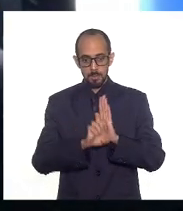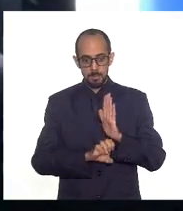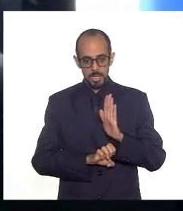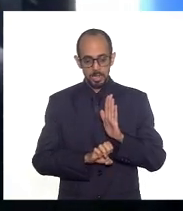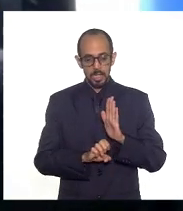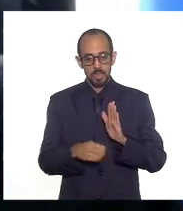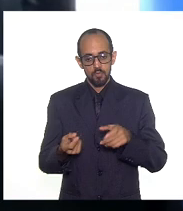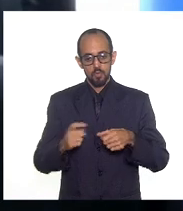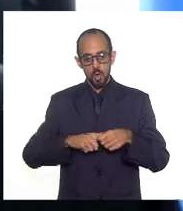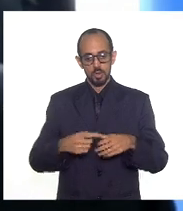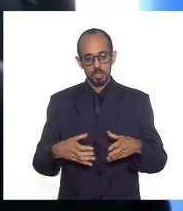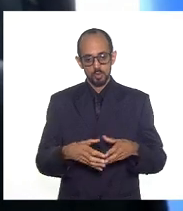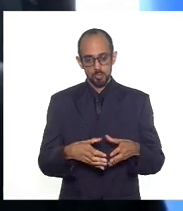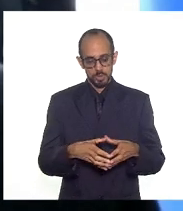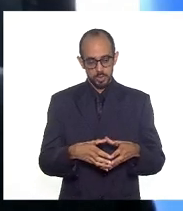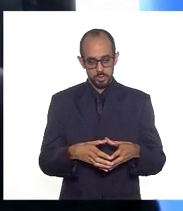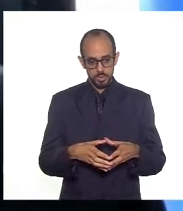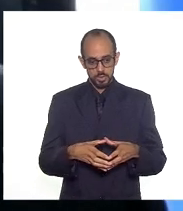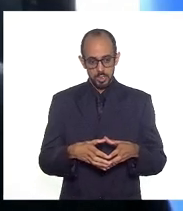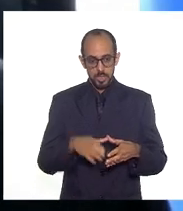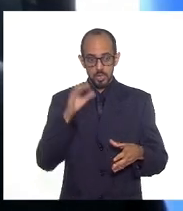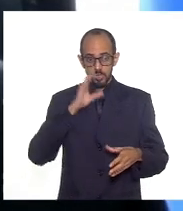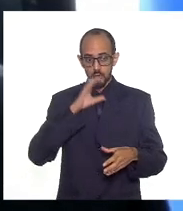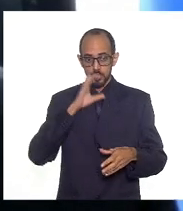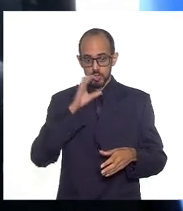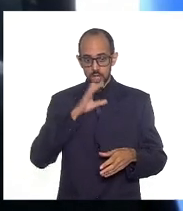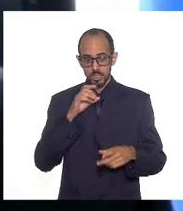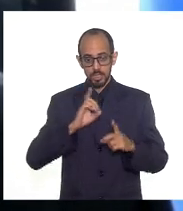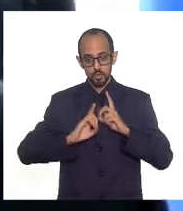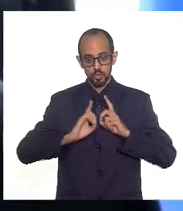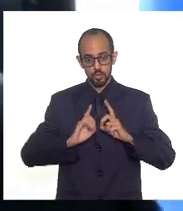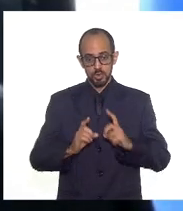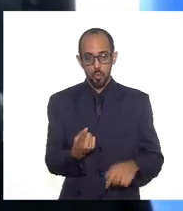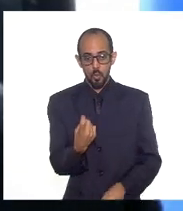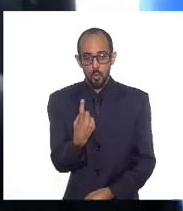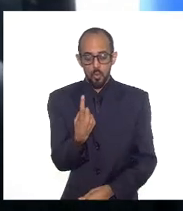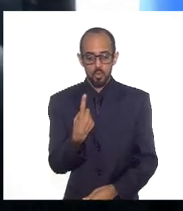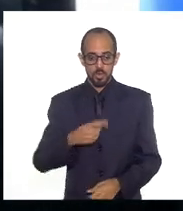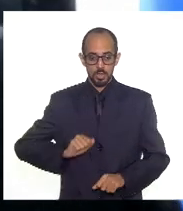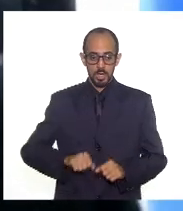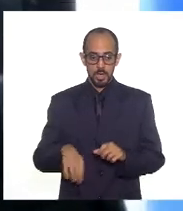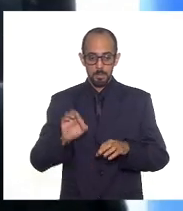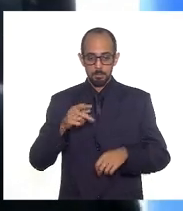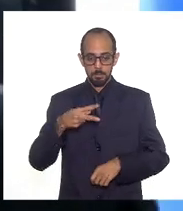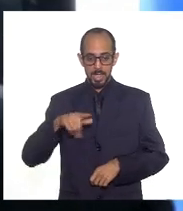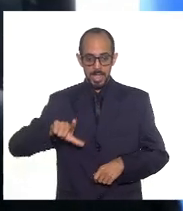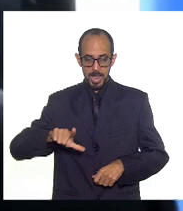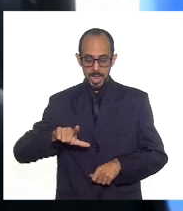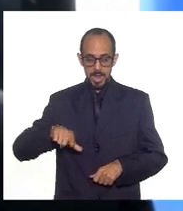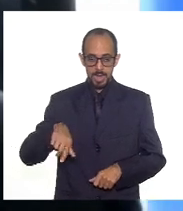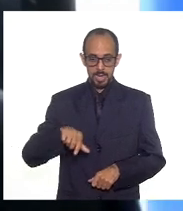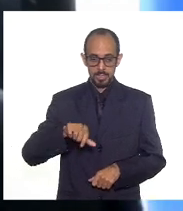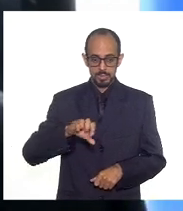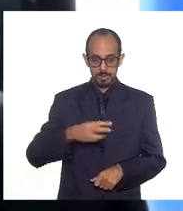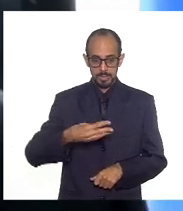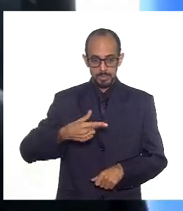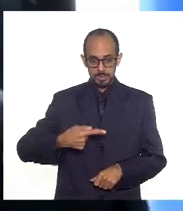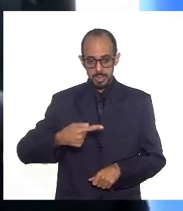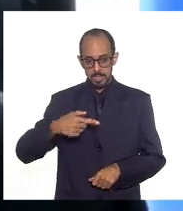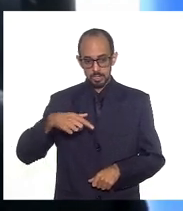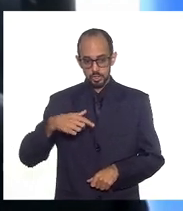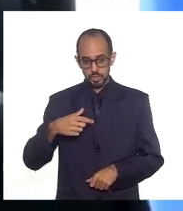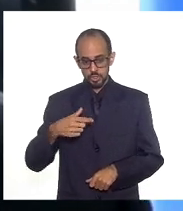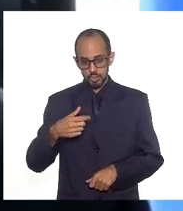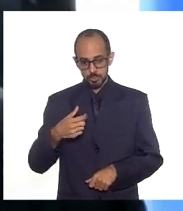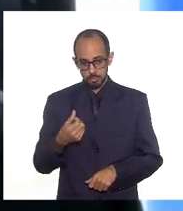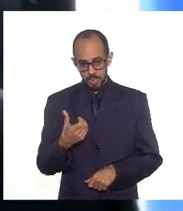comissões. Em regime de urgência, em discussão única, projeto de lei 3701 de 21, de autoria do deputado